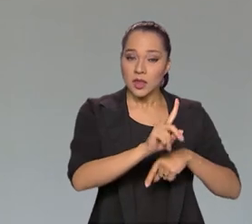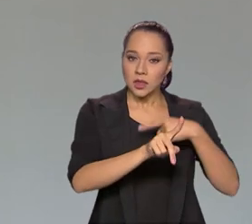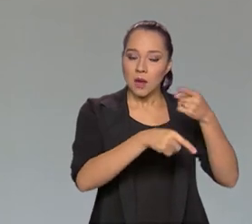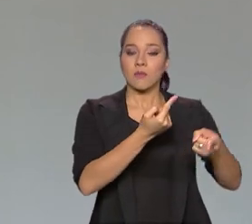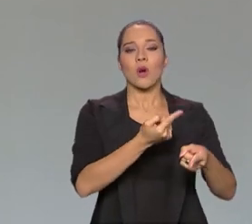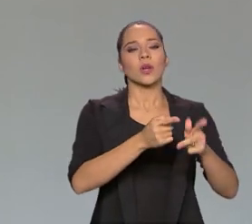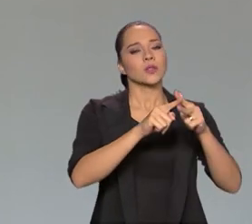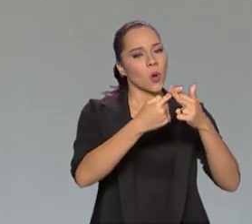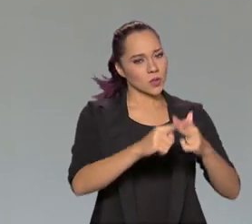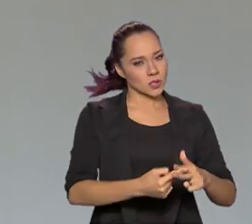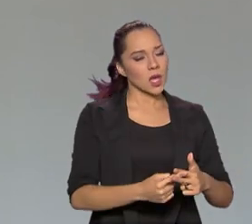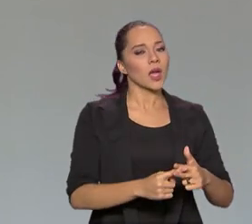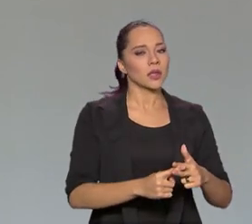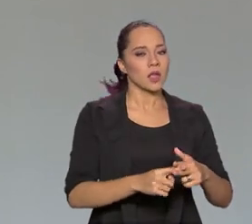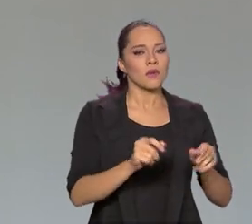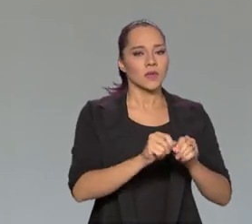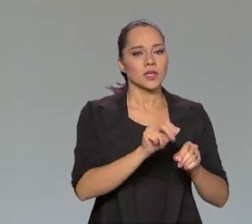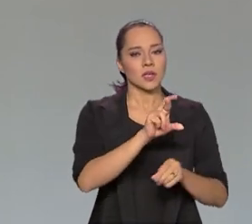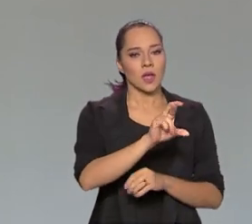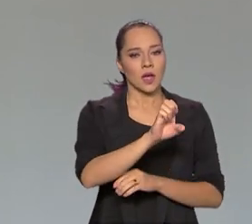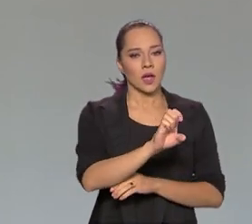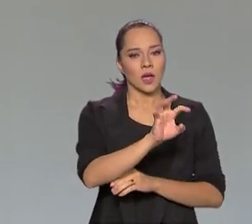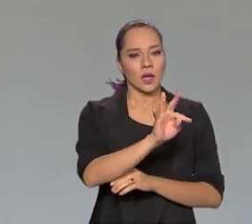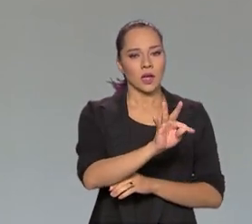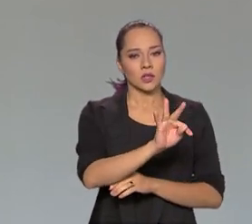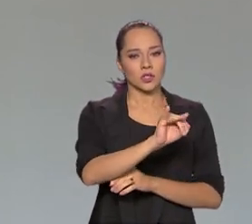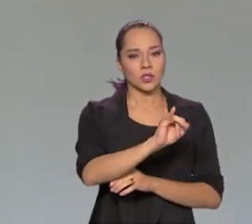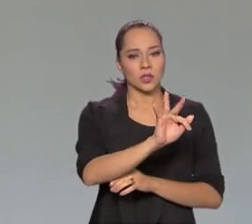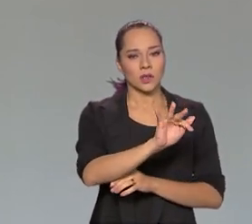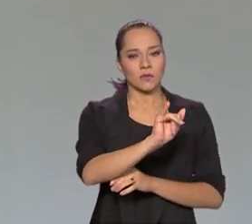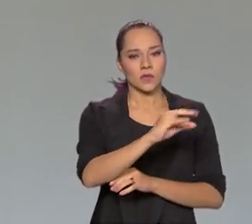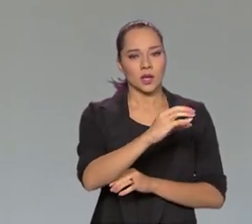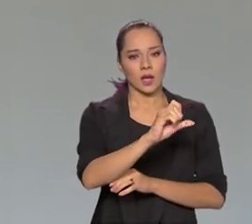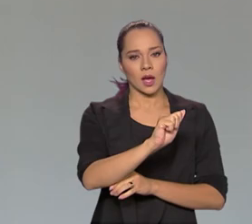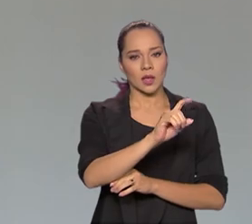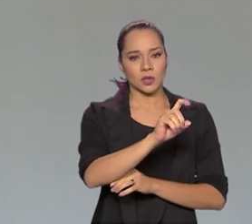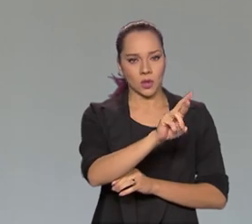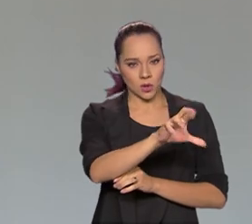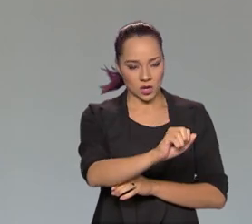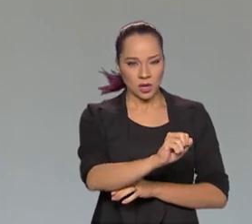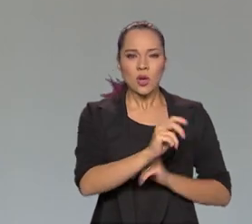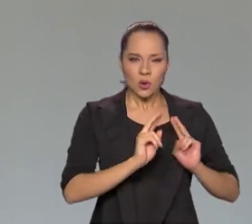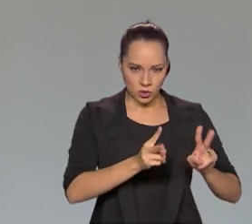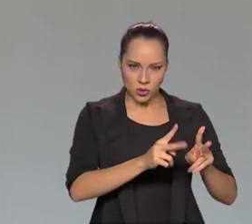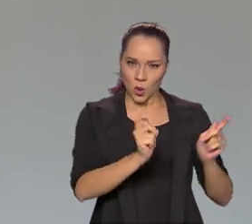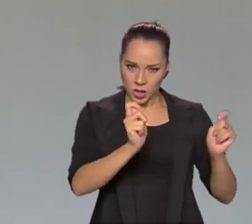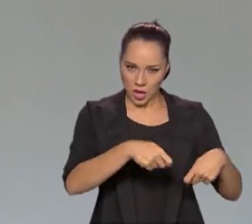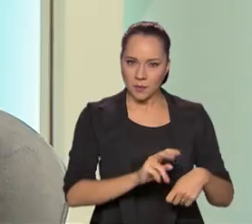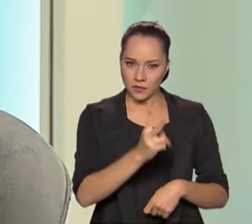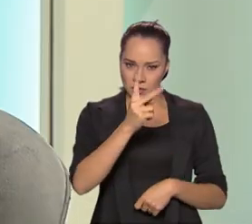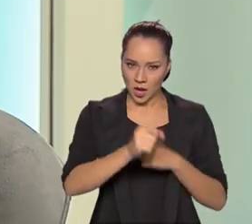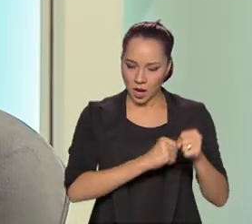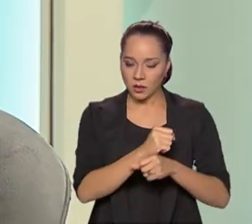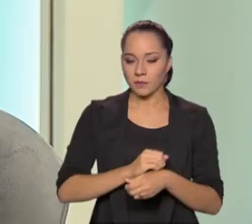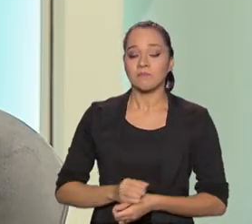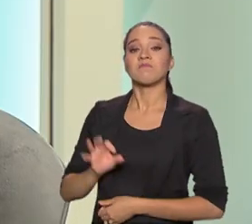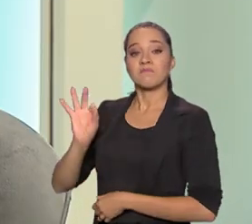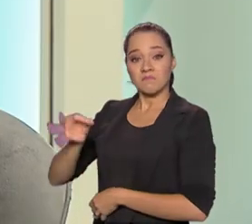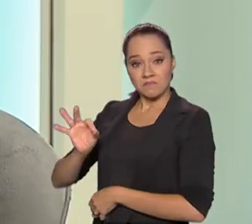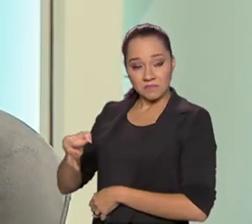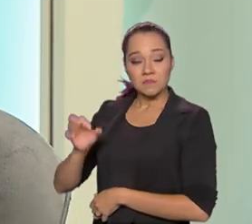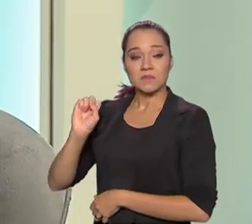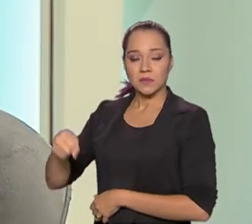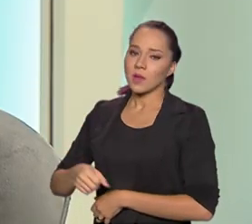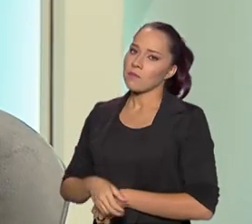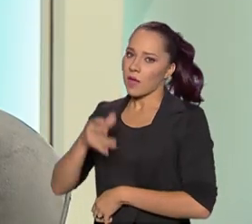os esclarecimentos numa retificadora. Essa ideia, esse alerta ainda vale para esse ano? Também vale para esse ano? Sim, sem dúvida. Ele, para